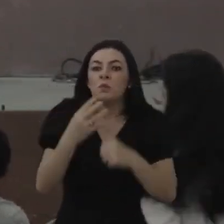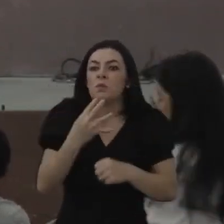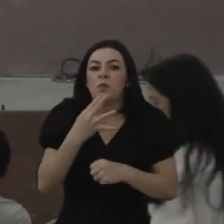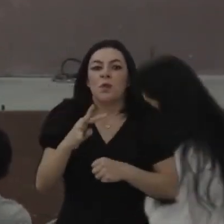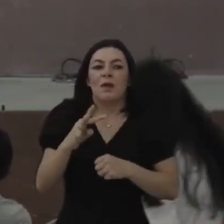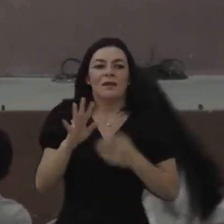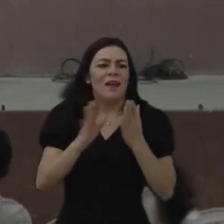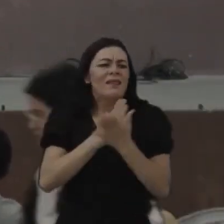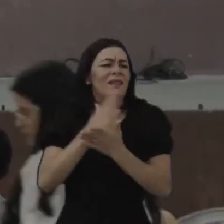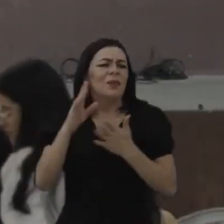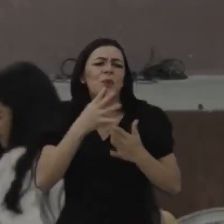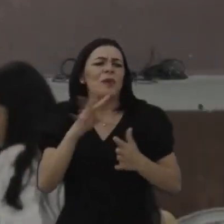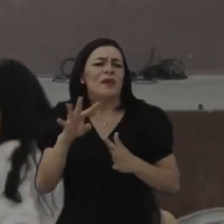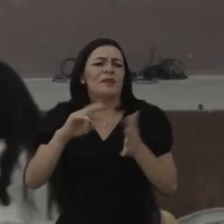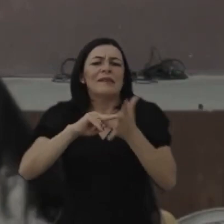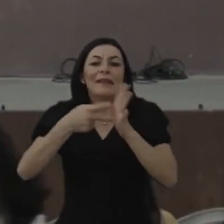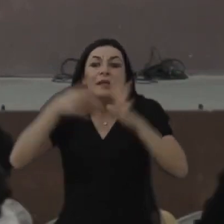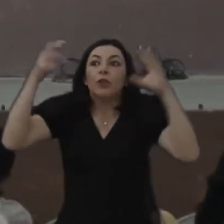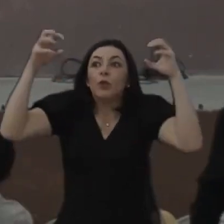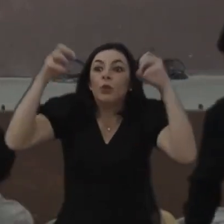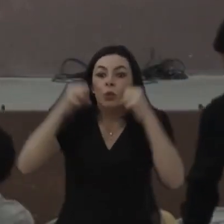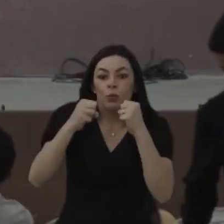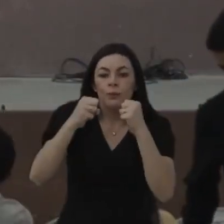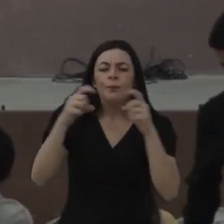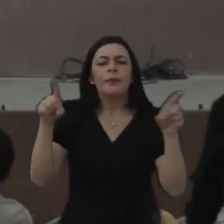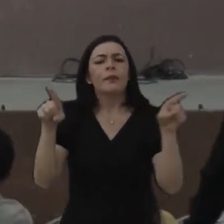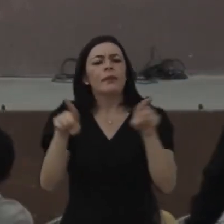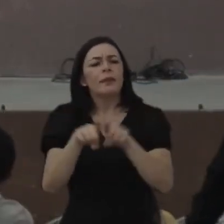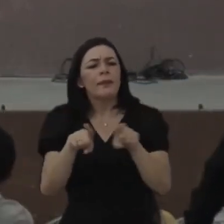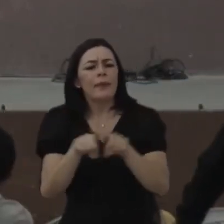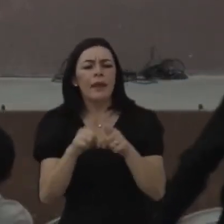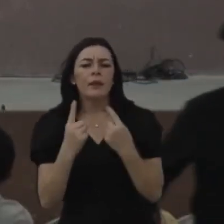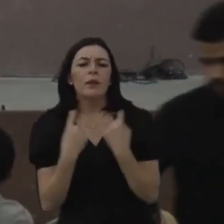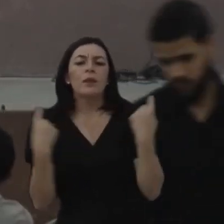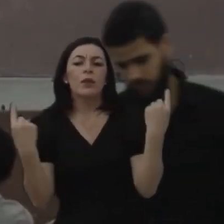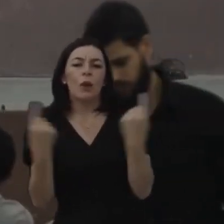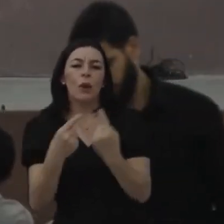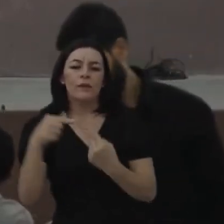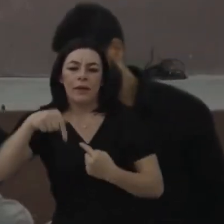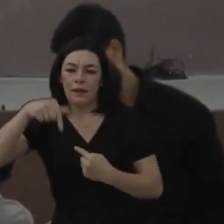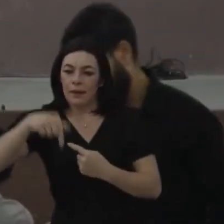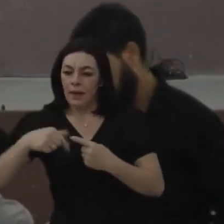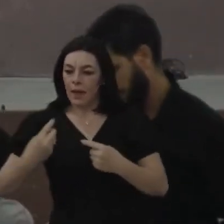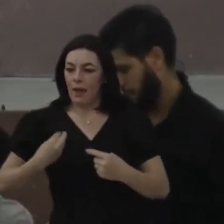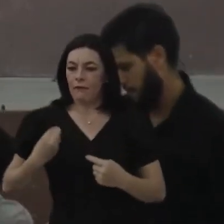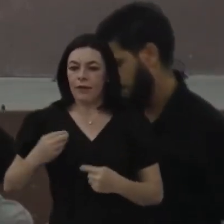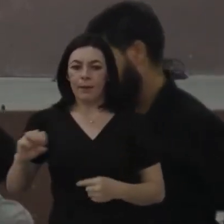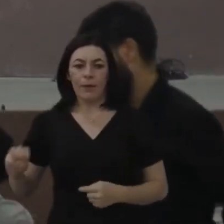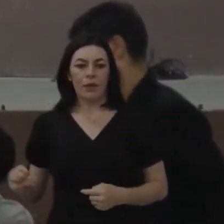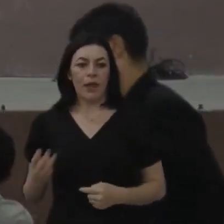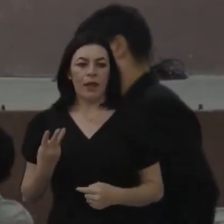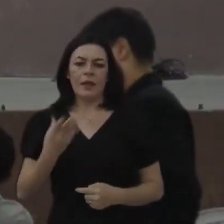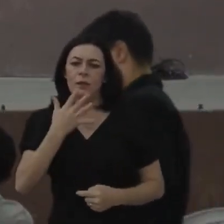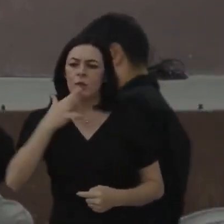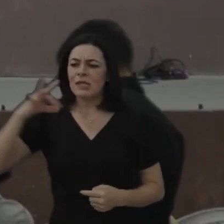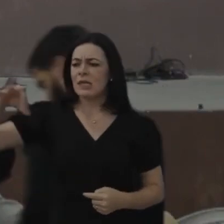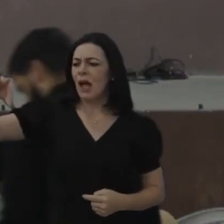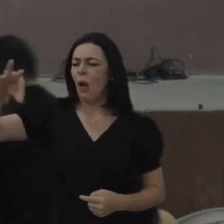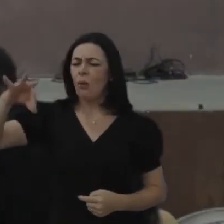muitas vezes. E também nós não temos noção, nessa vida moderna, do que significa o sal.